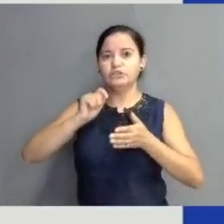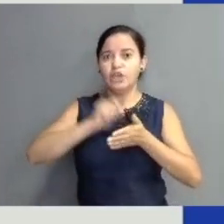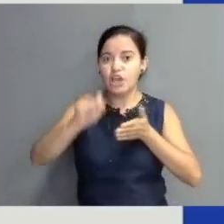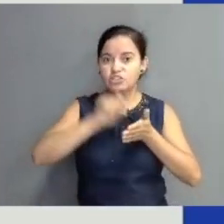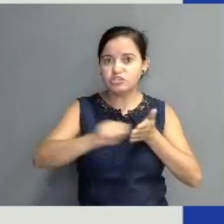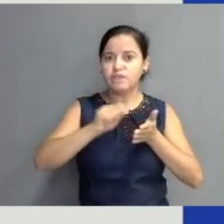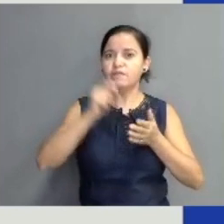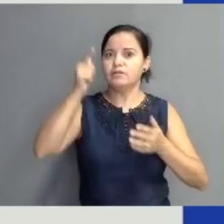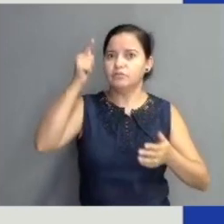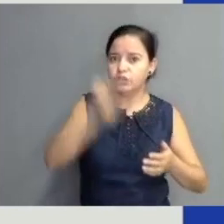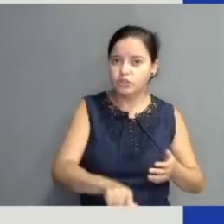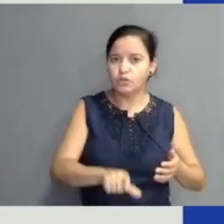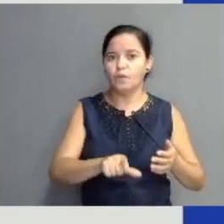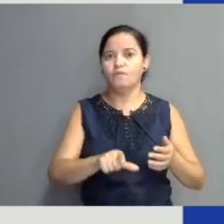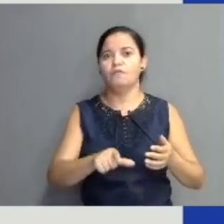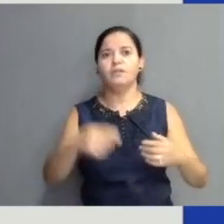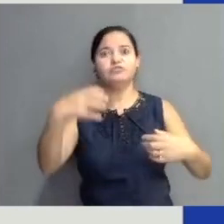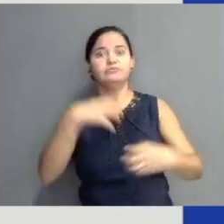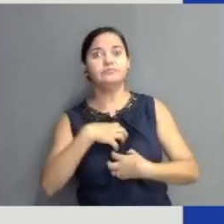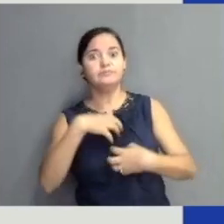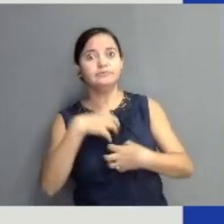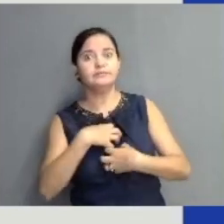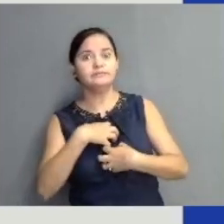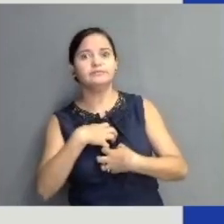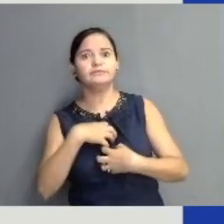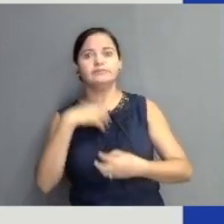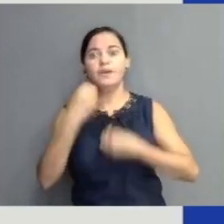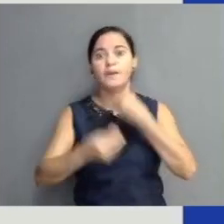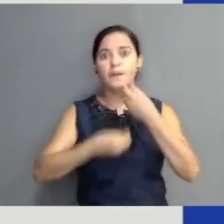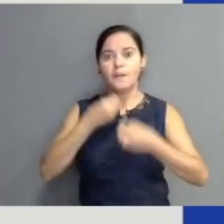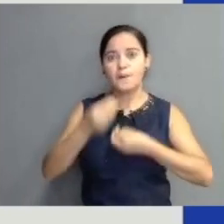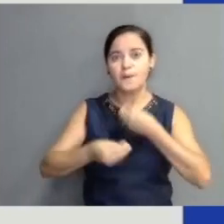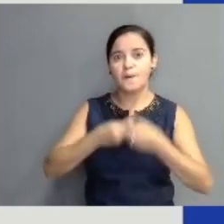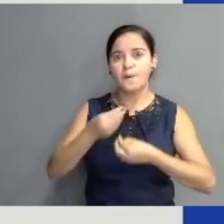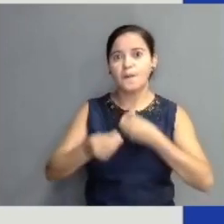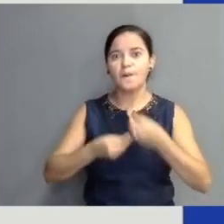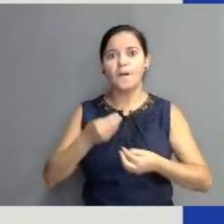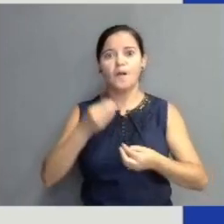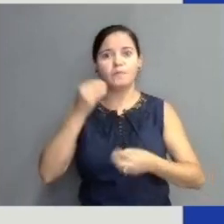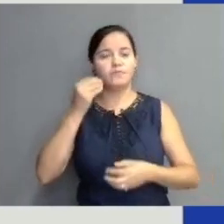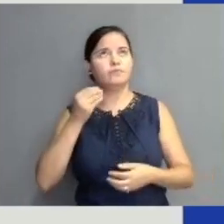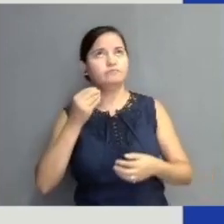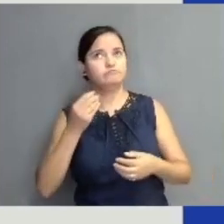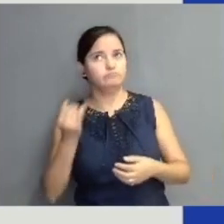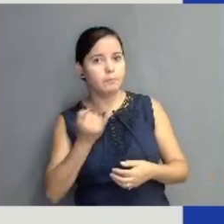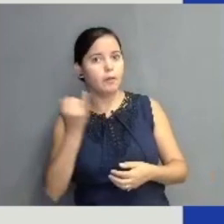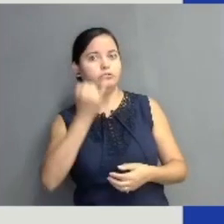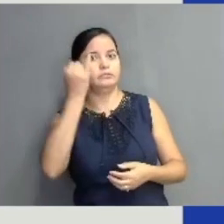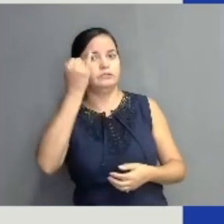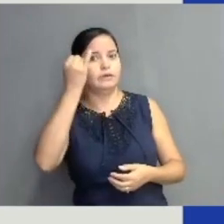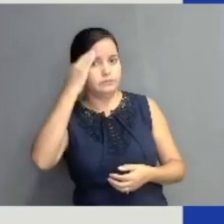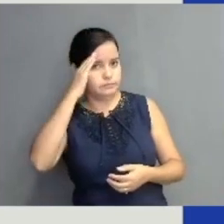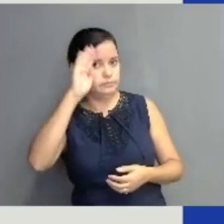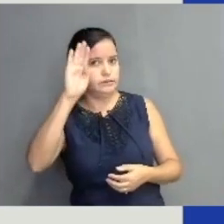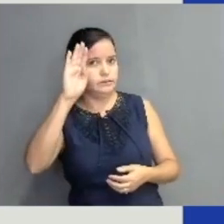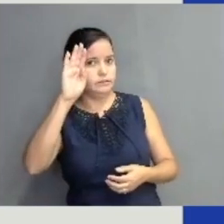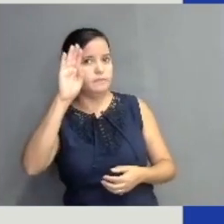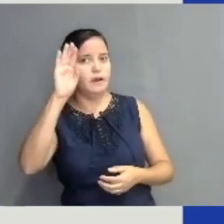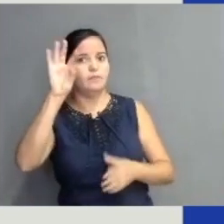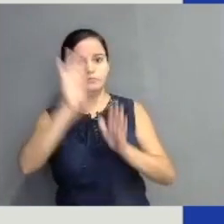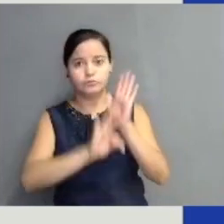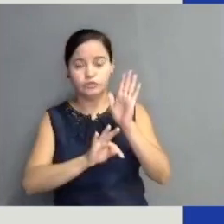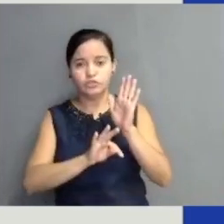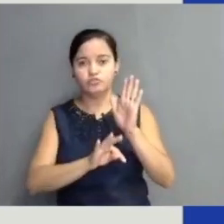frase, mantendo o sentido, é preciso atentar para alguns fatores bem importantes. Vamos prestar atenção aí na nossa